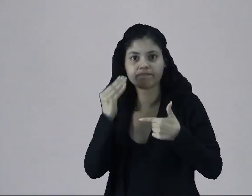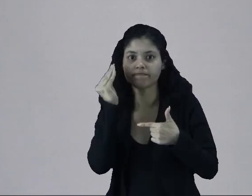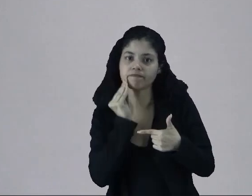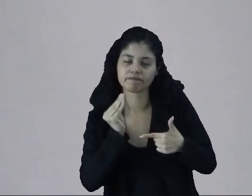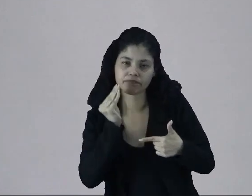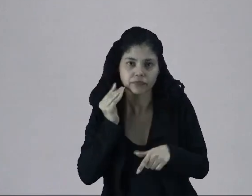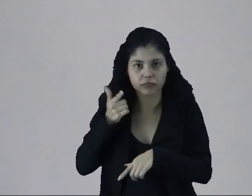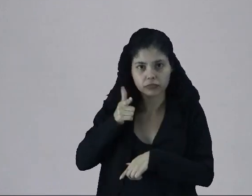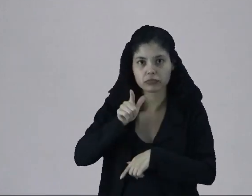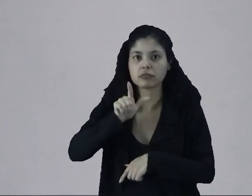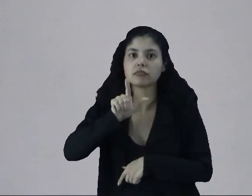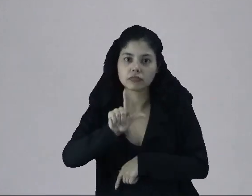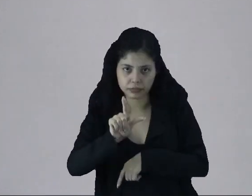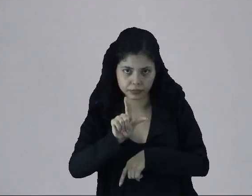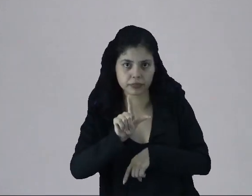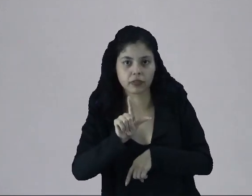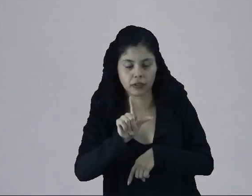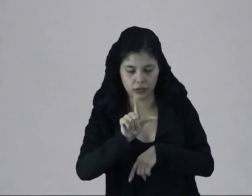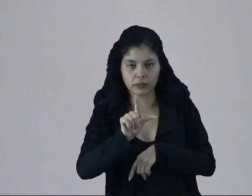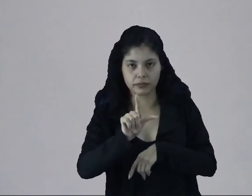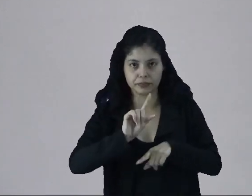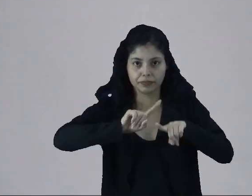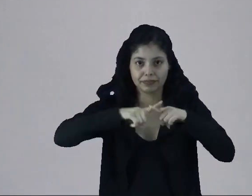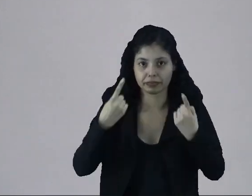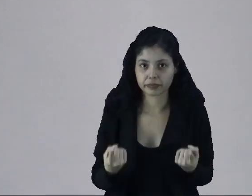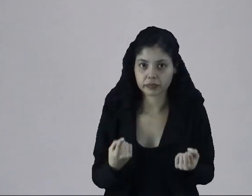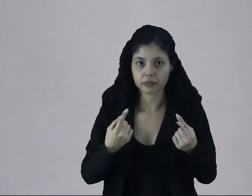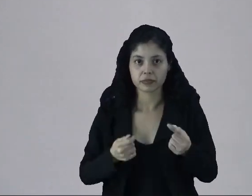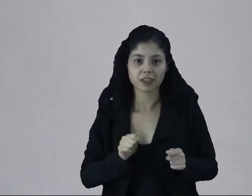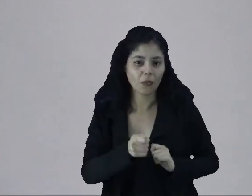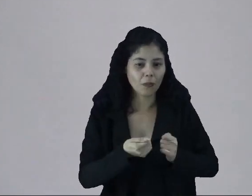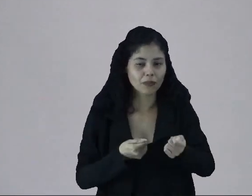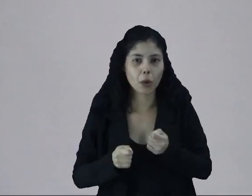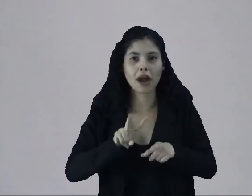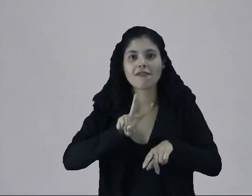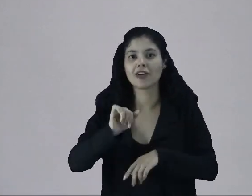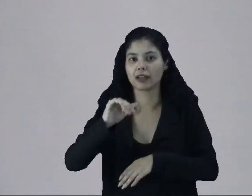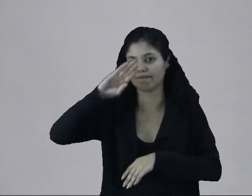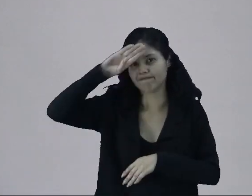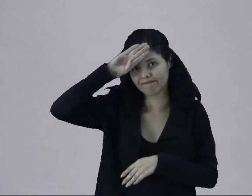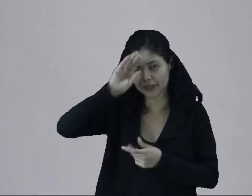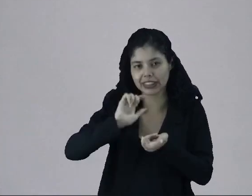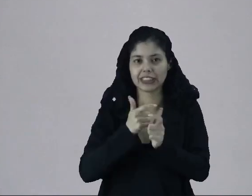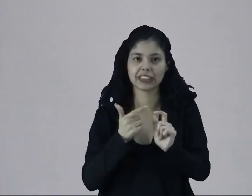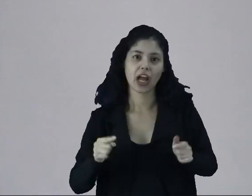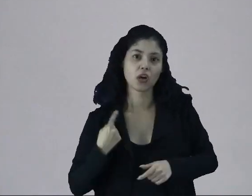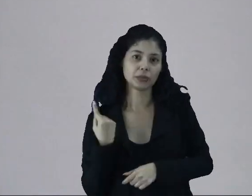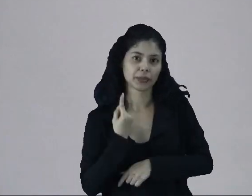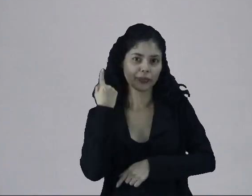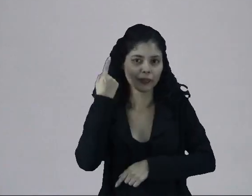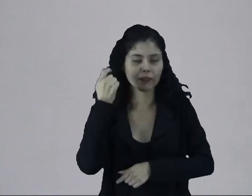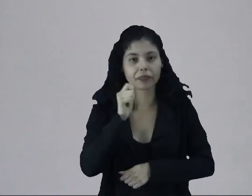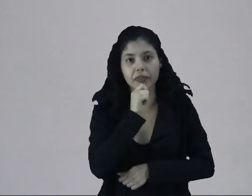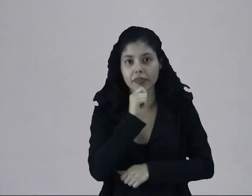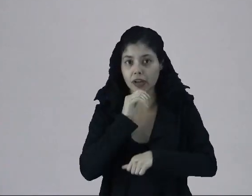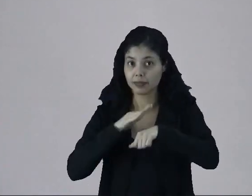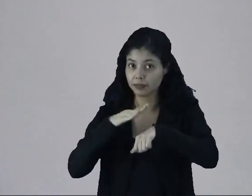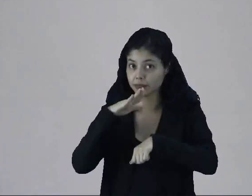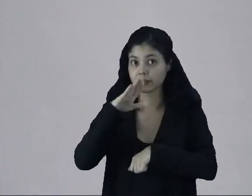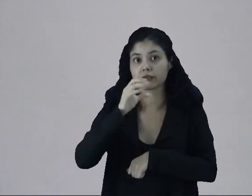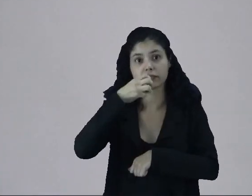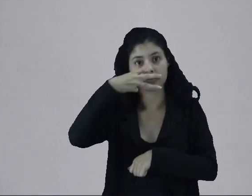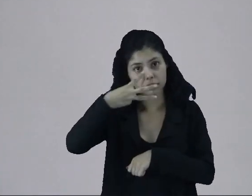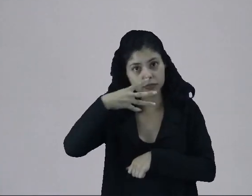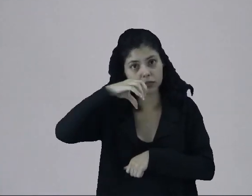se salvar, digamos assim, mas se ele não tiver controle, essa febre vai aumentando. Então, quando você já está com febre acima dos